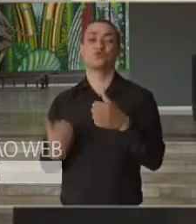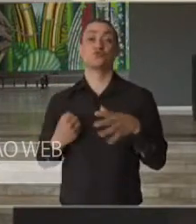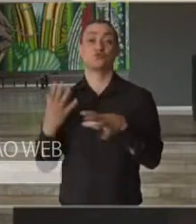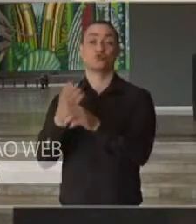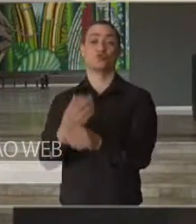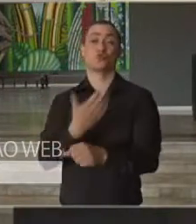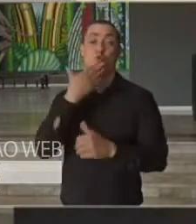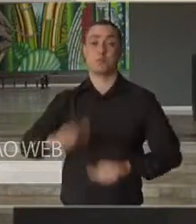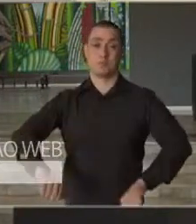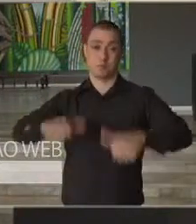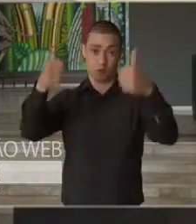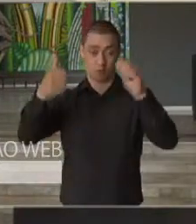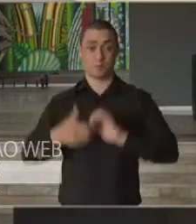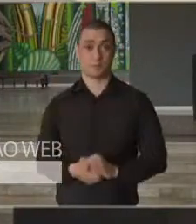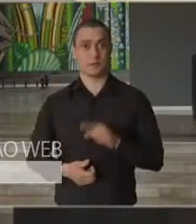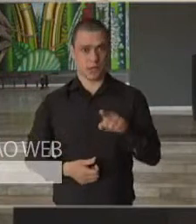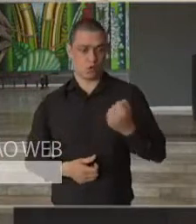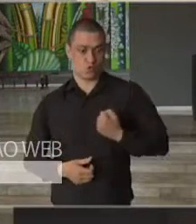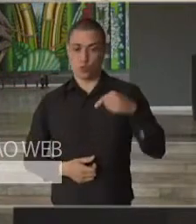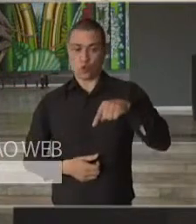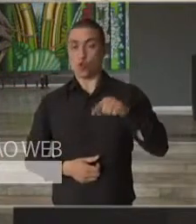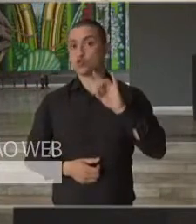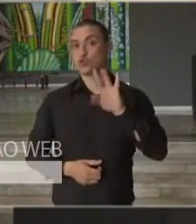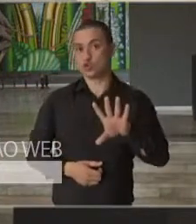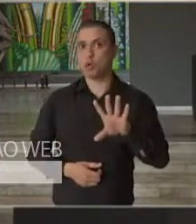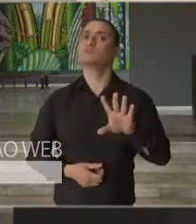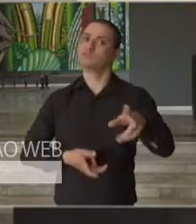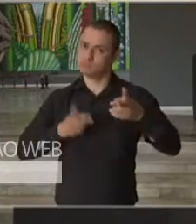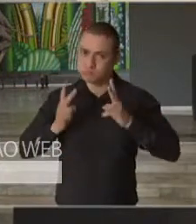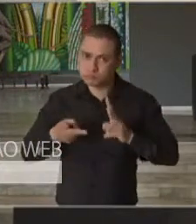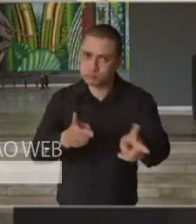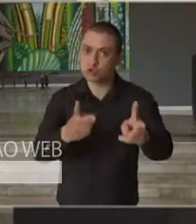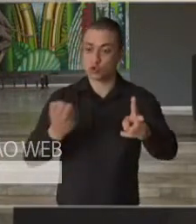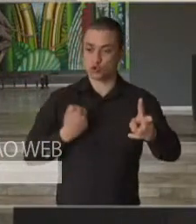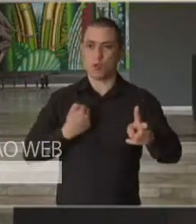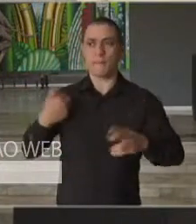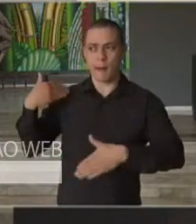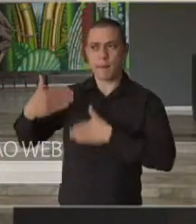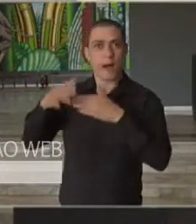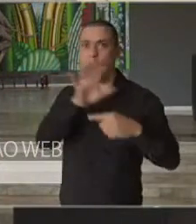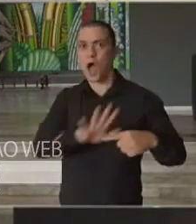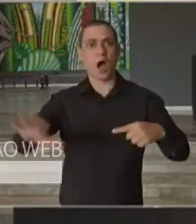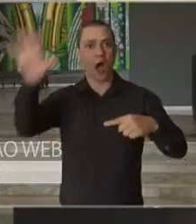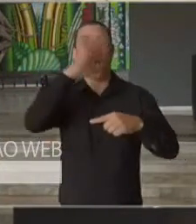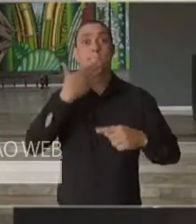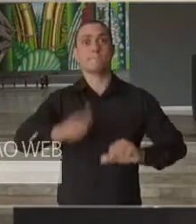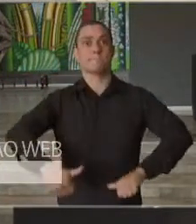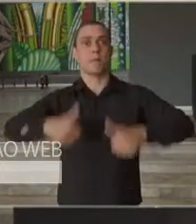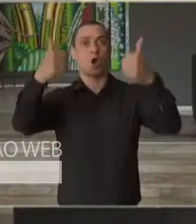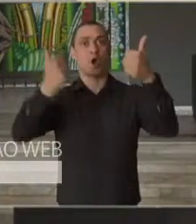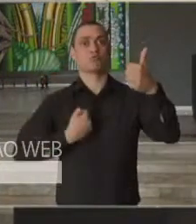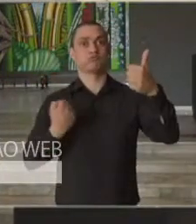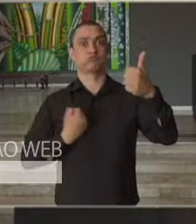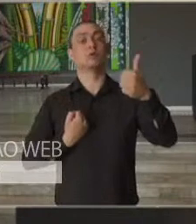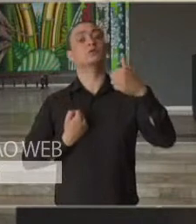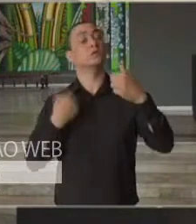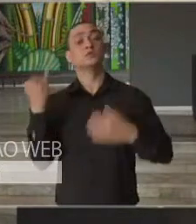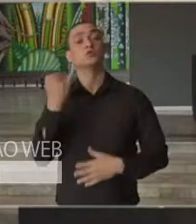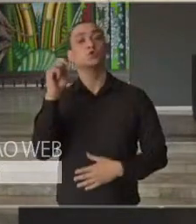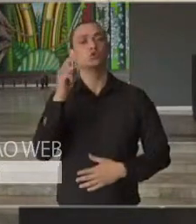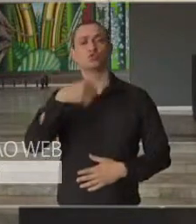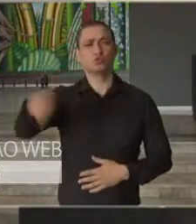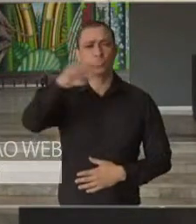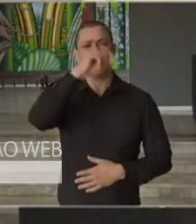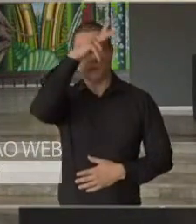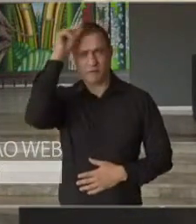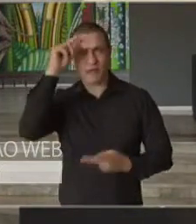indicadores da pandemia. Esses são os números de hoje. Seguimos com a melhora dos indicadores no estado de São Paulo. Importante que todos os gestores e